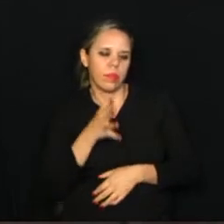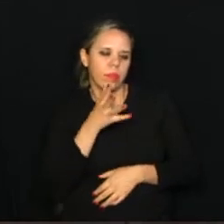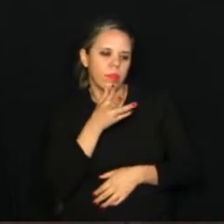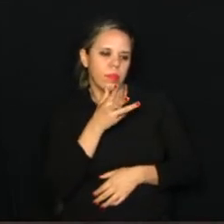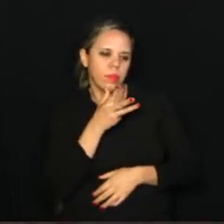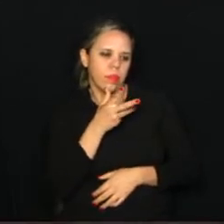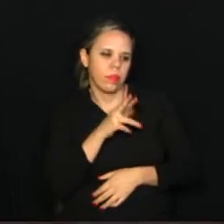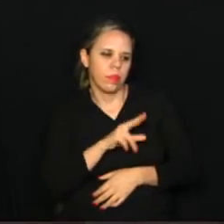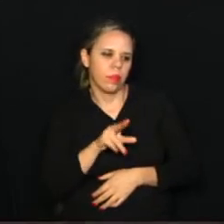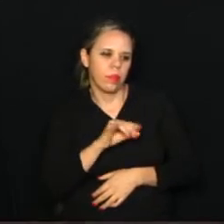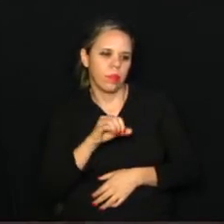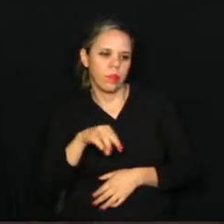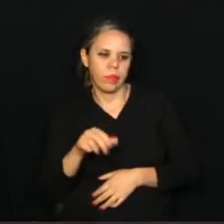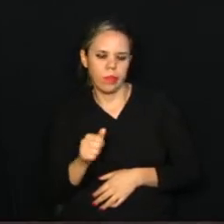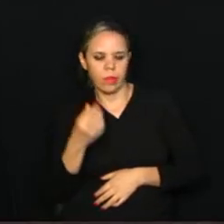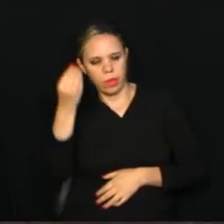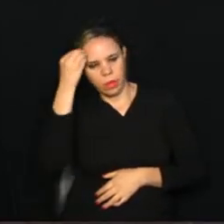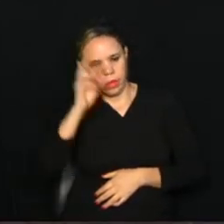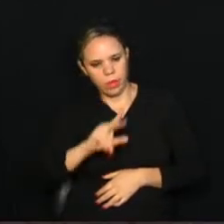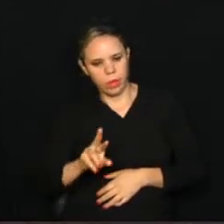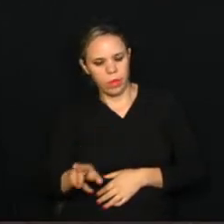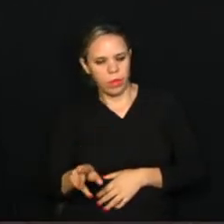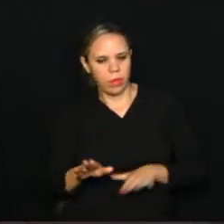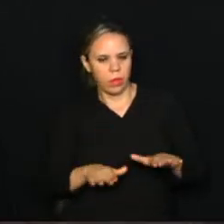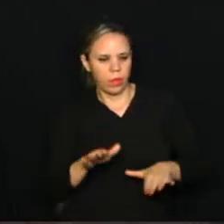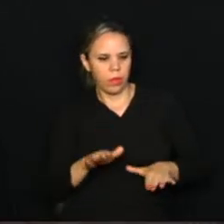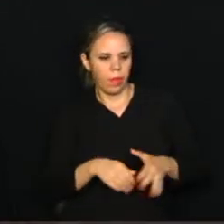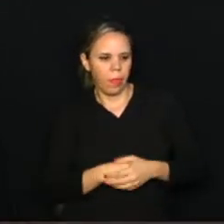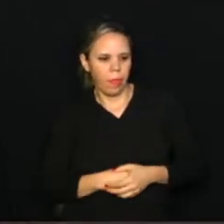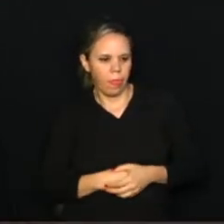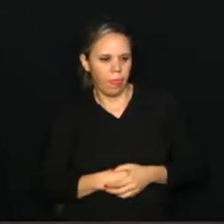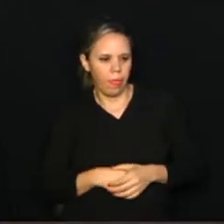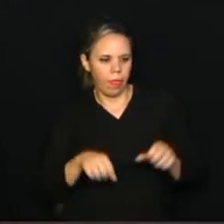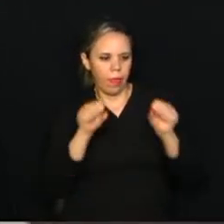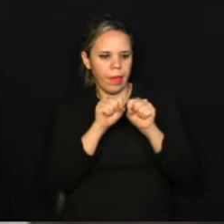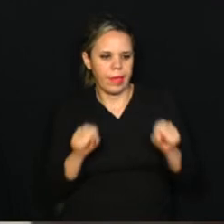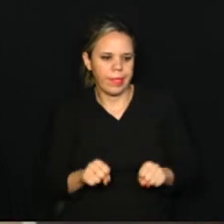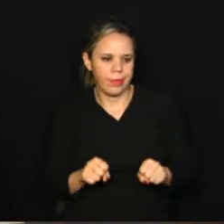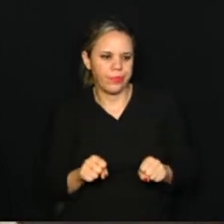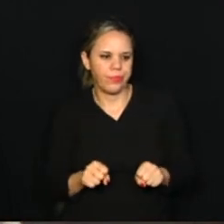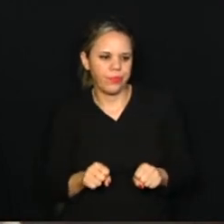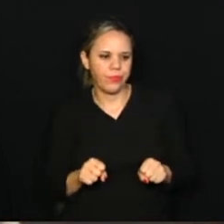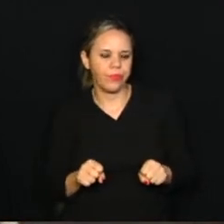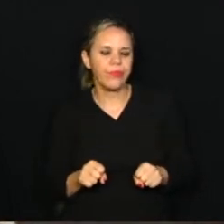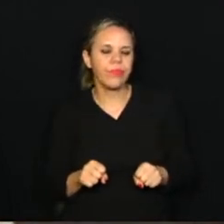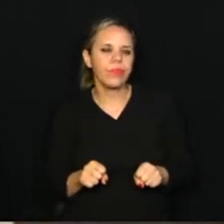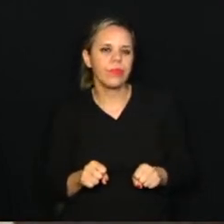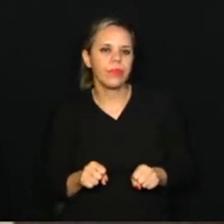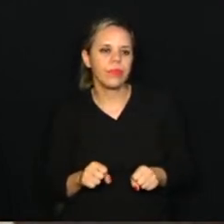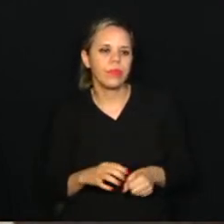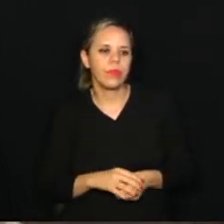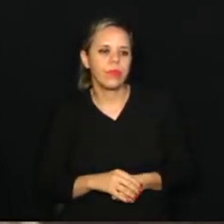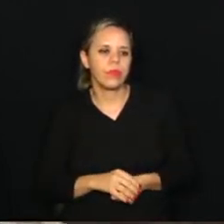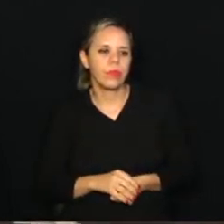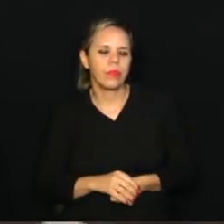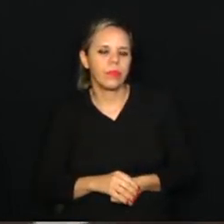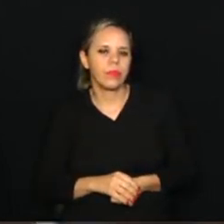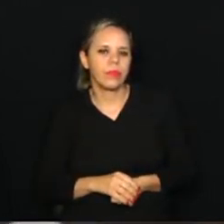não é da IMA, a culpa não é da IMA, a culpa muitas vezes é que o sistema, que é onde tem que ir